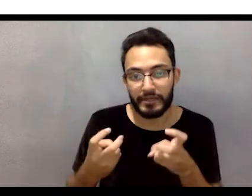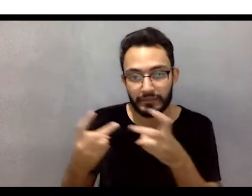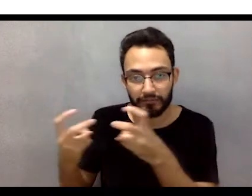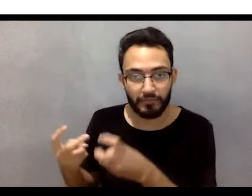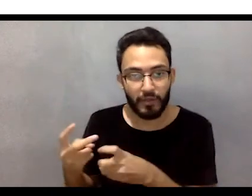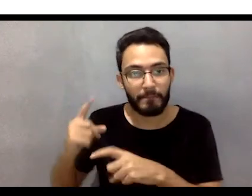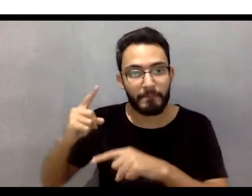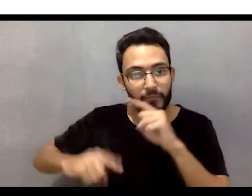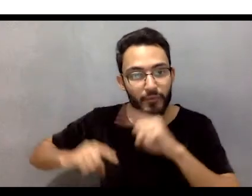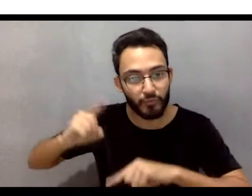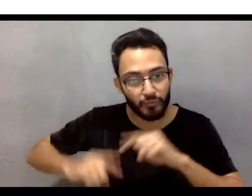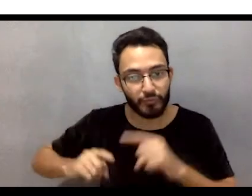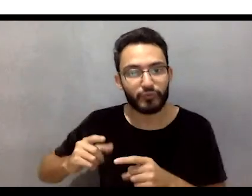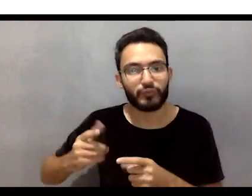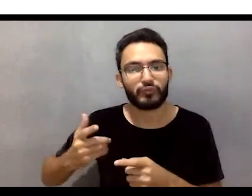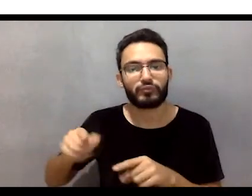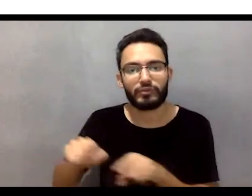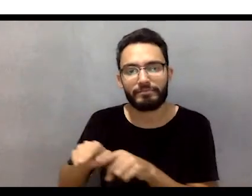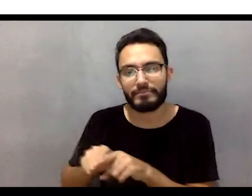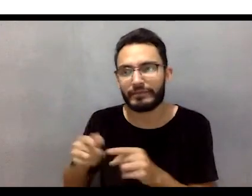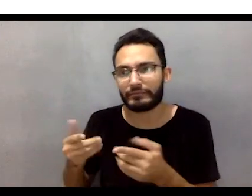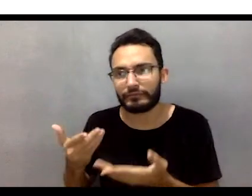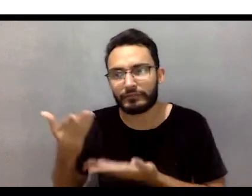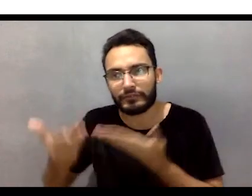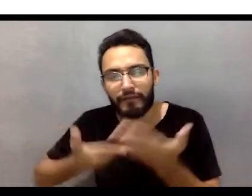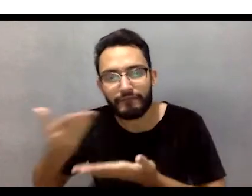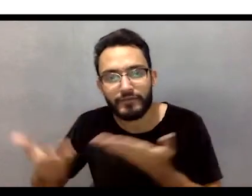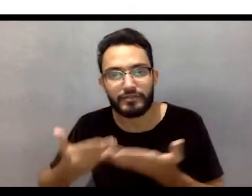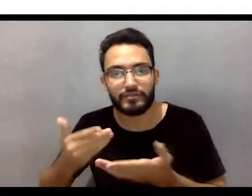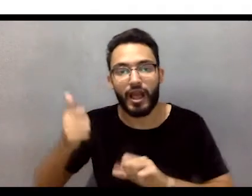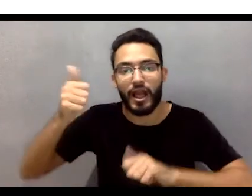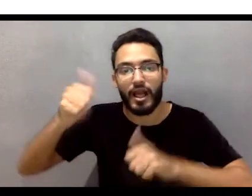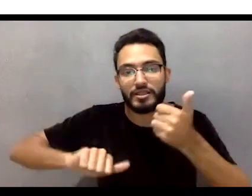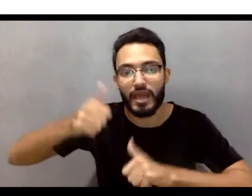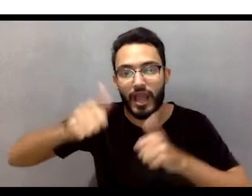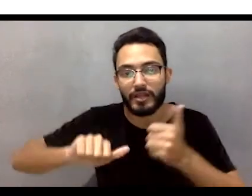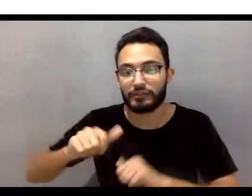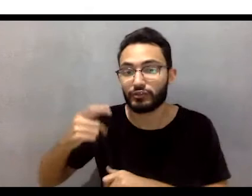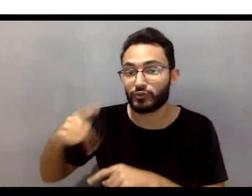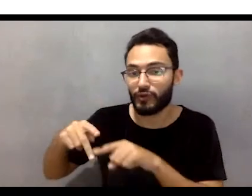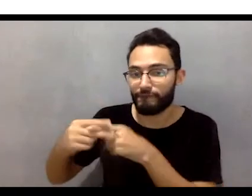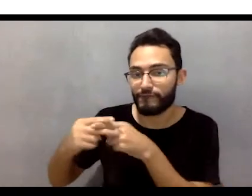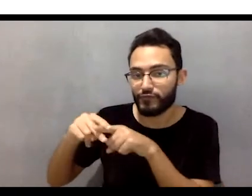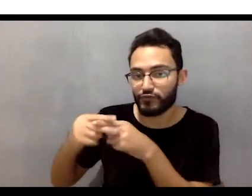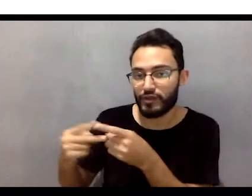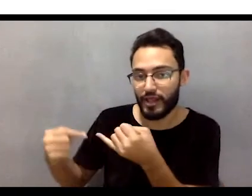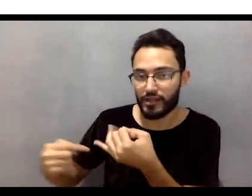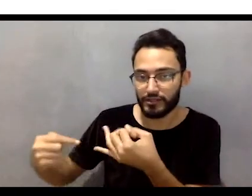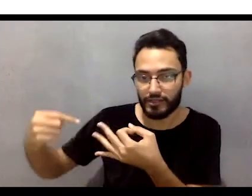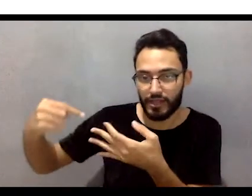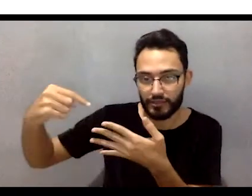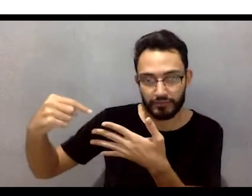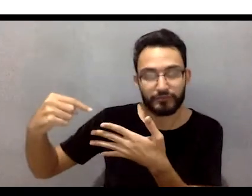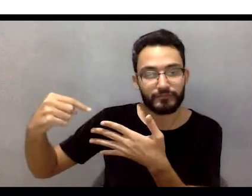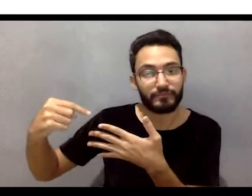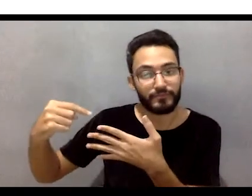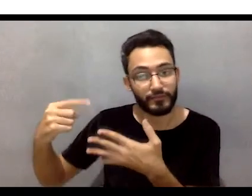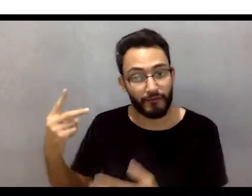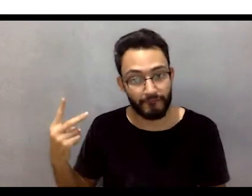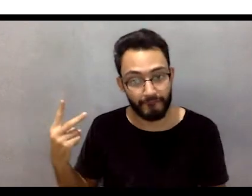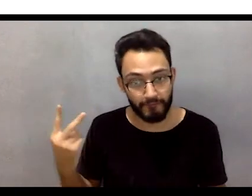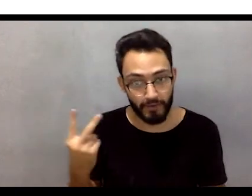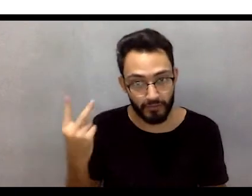de produtos e serviços através da análise de suas funcionalidades. Então, o